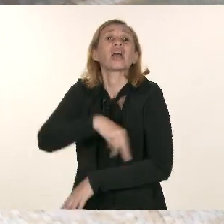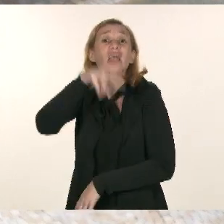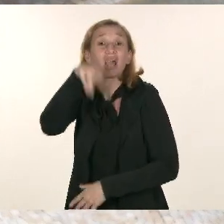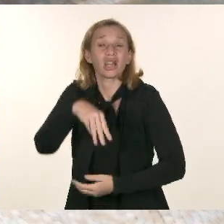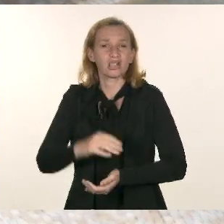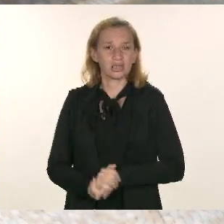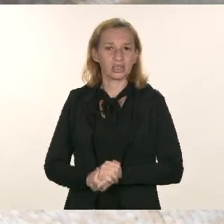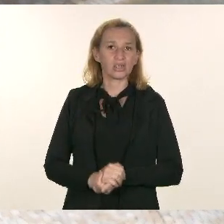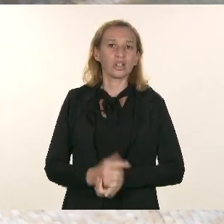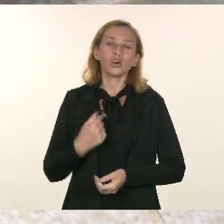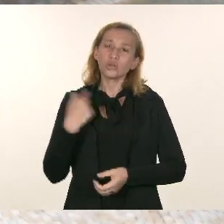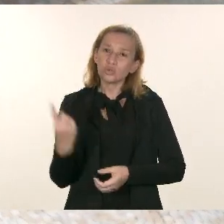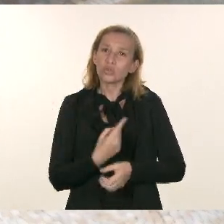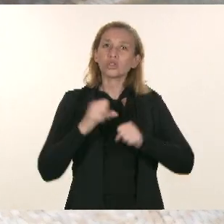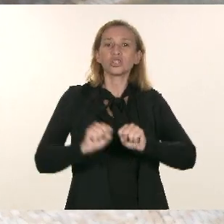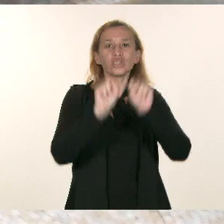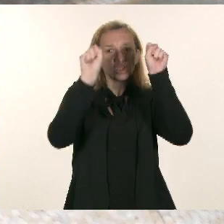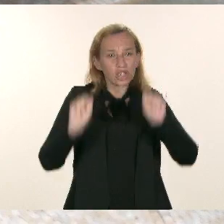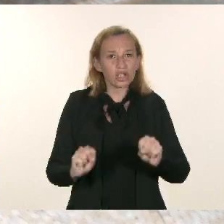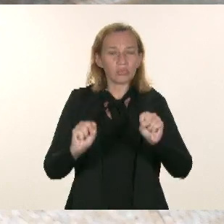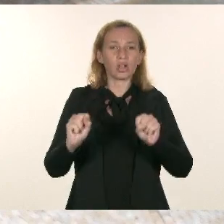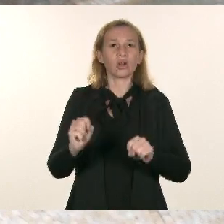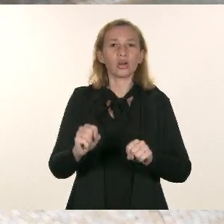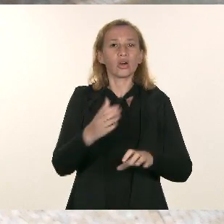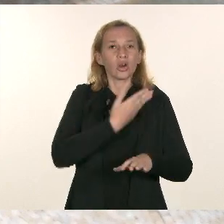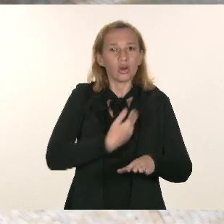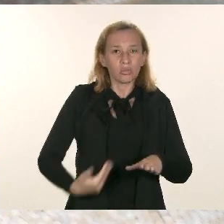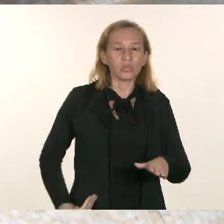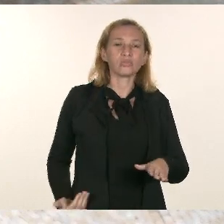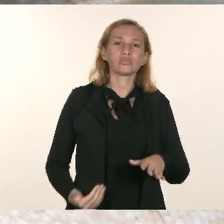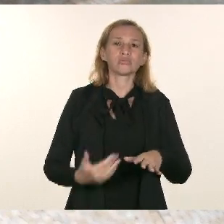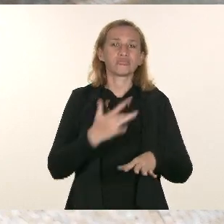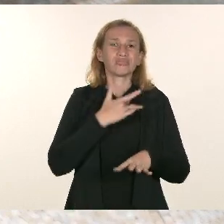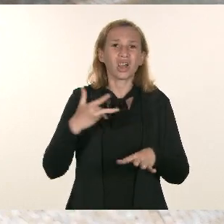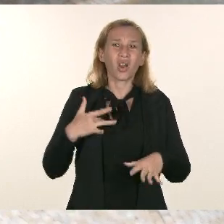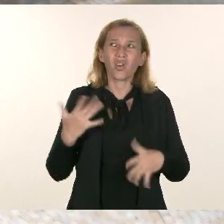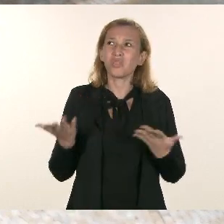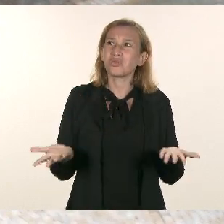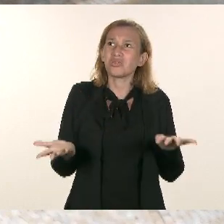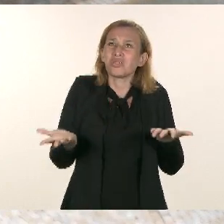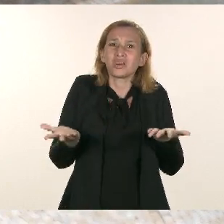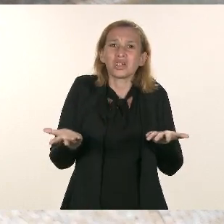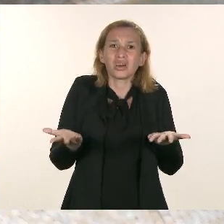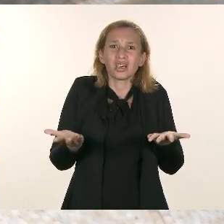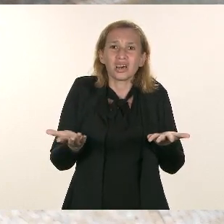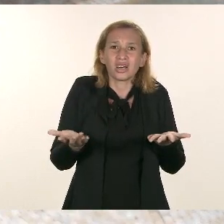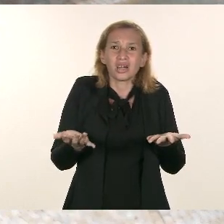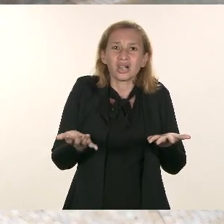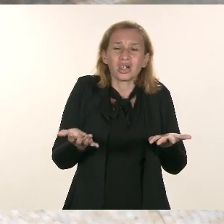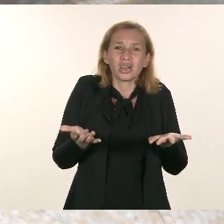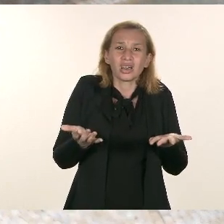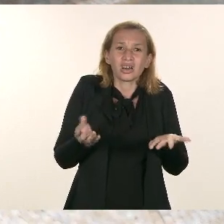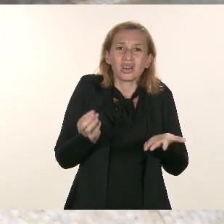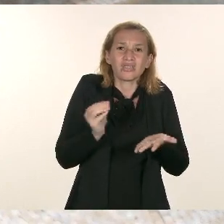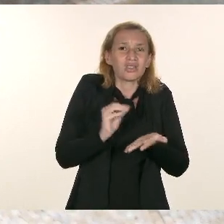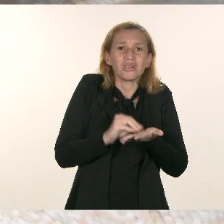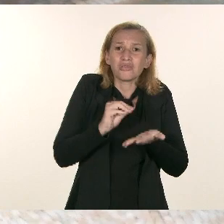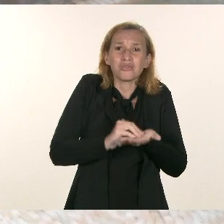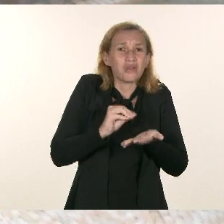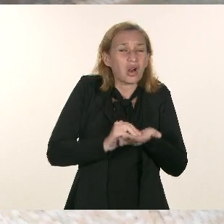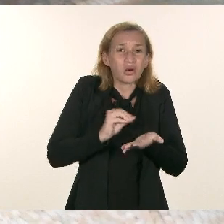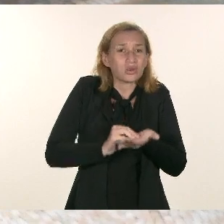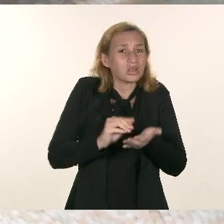Então, o nosso sistema público de saúde fica, de alguma forma, em xeque por falta